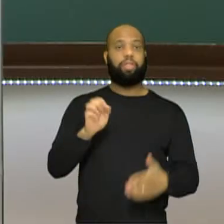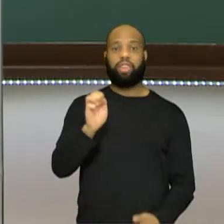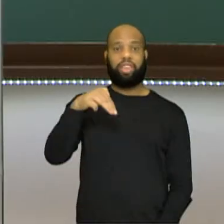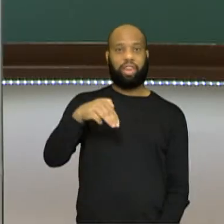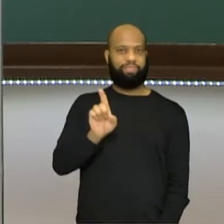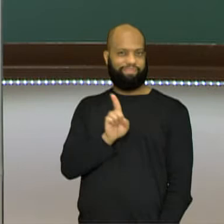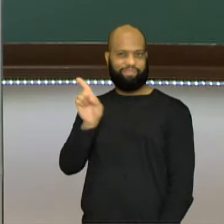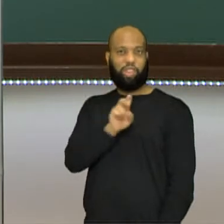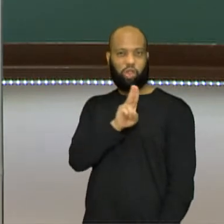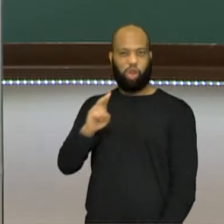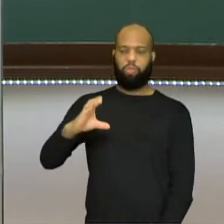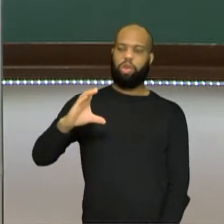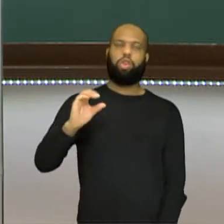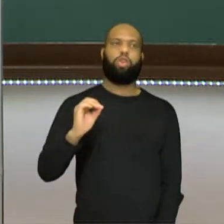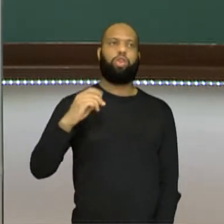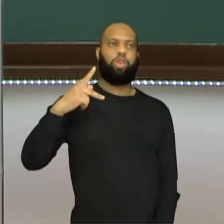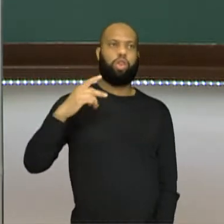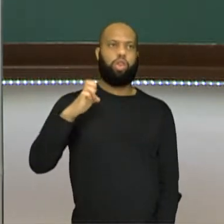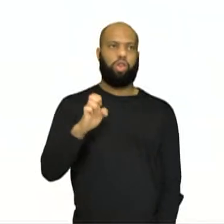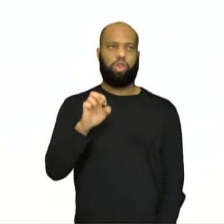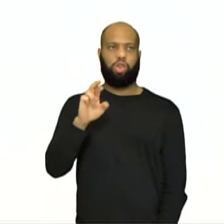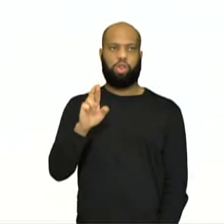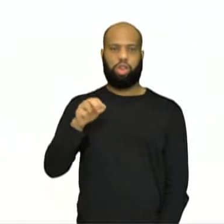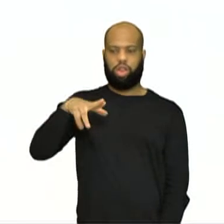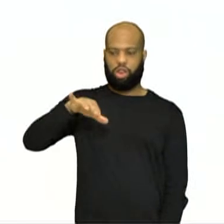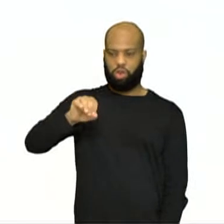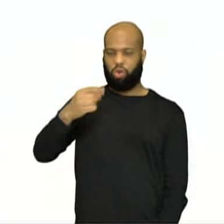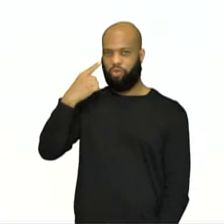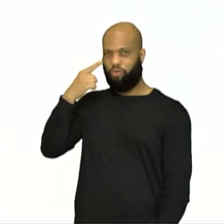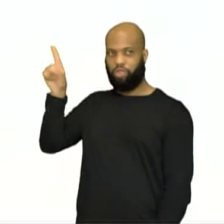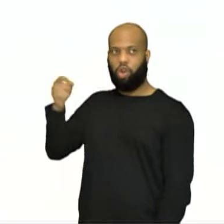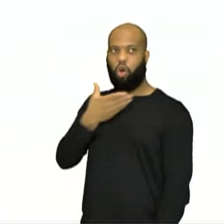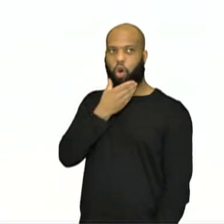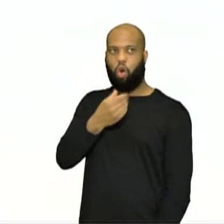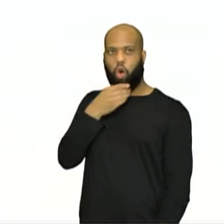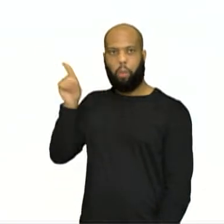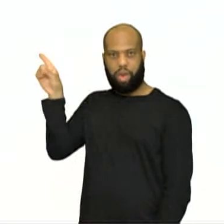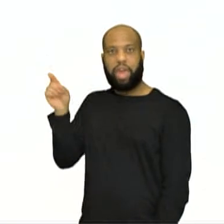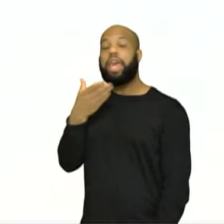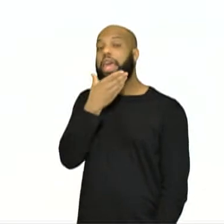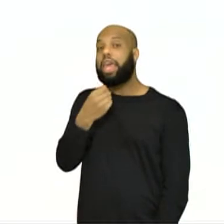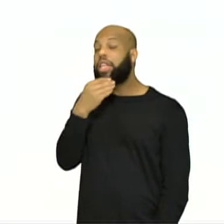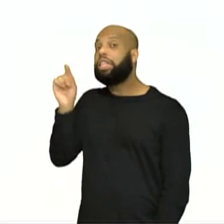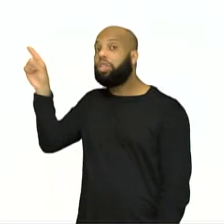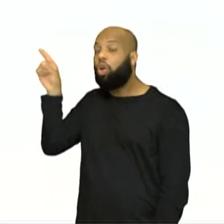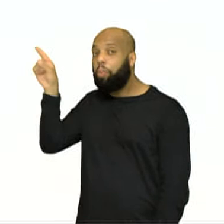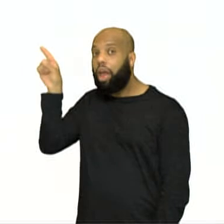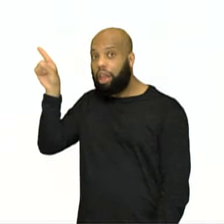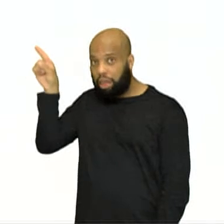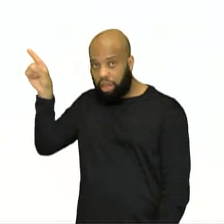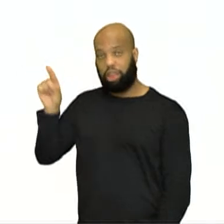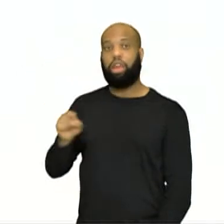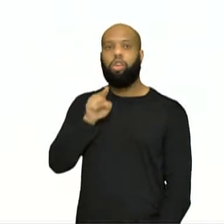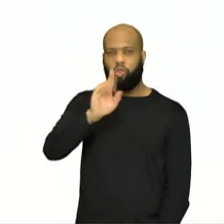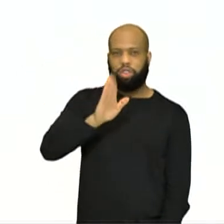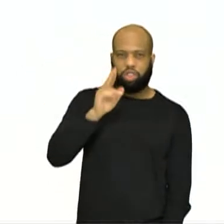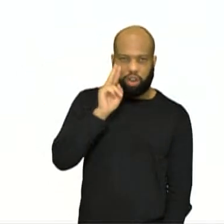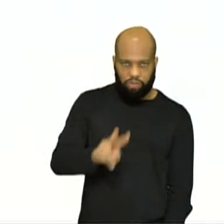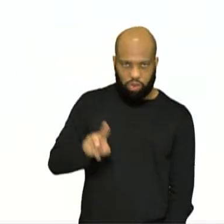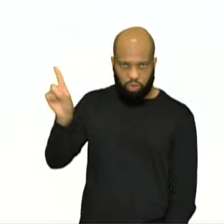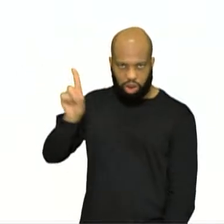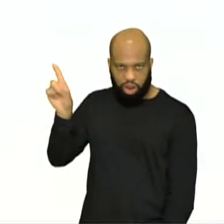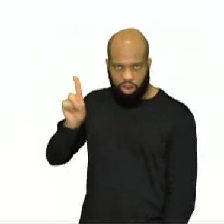é Nicolau Copérnico, esse senhor simpático que está aqui na tela. Nicolau Copérnico, provavelmente, se você já ouviu falar